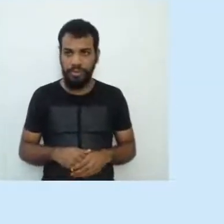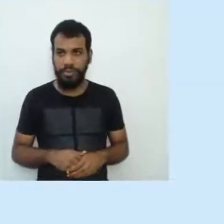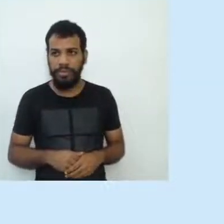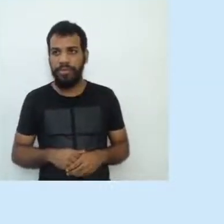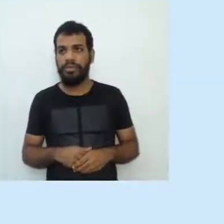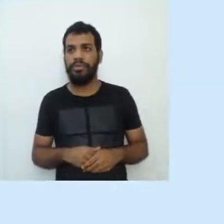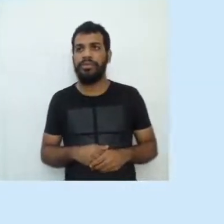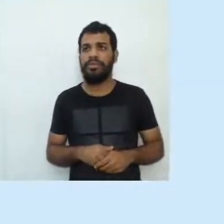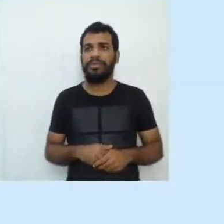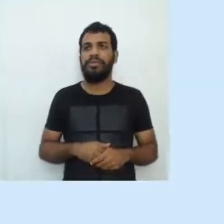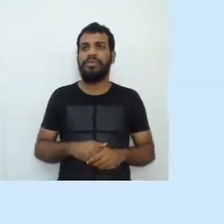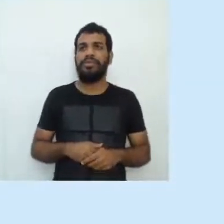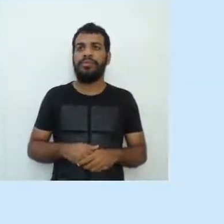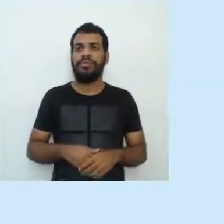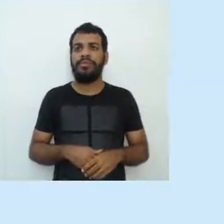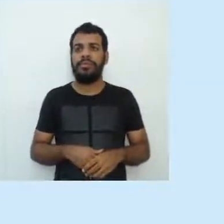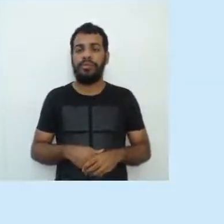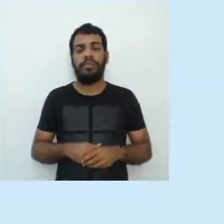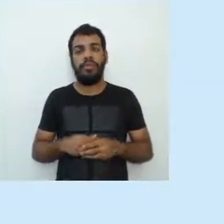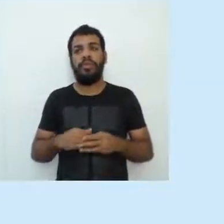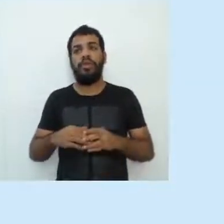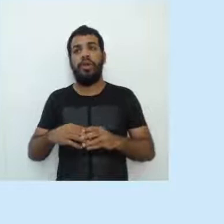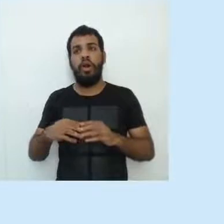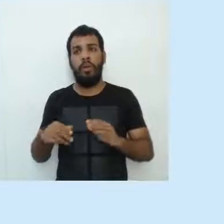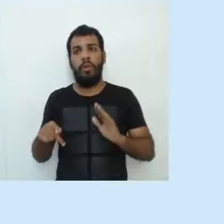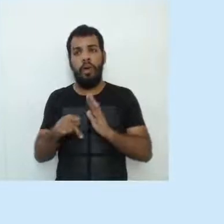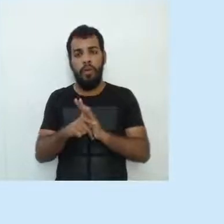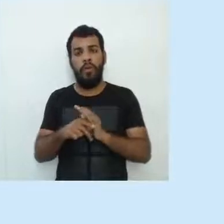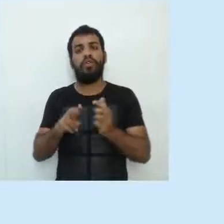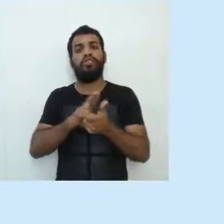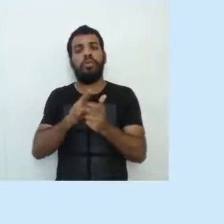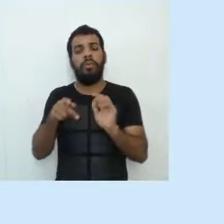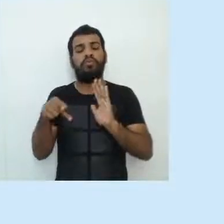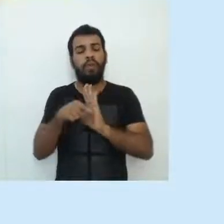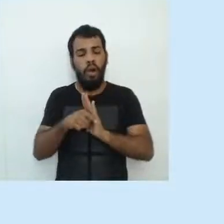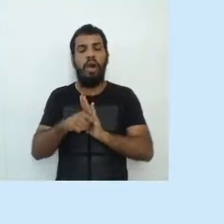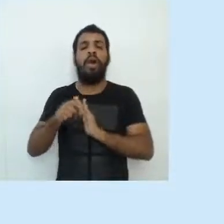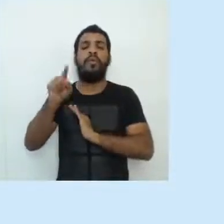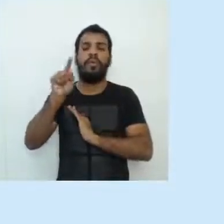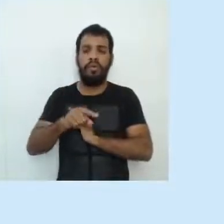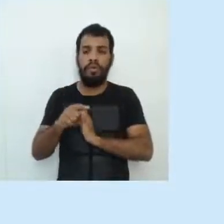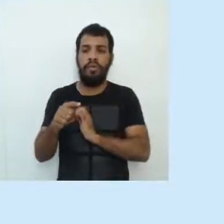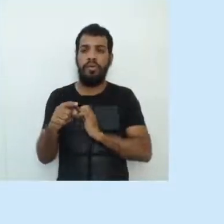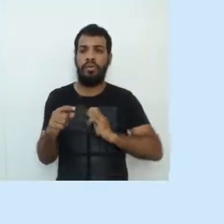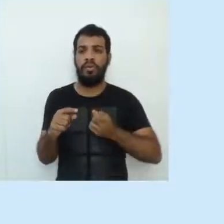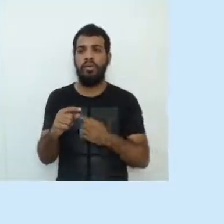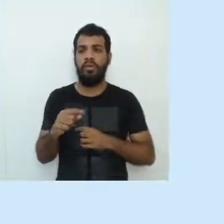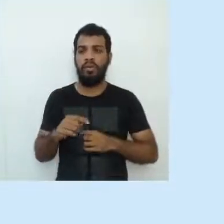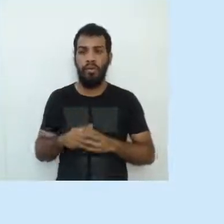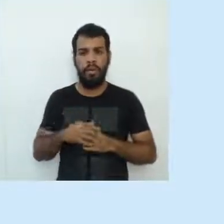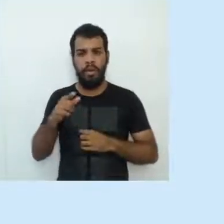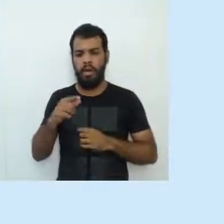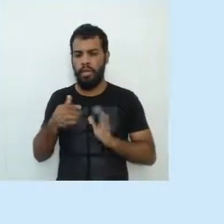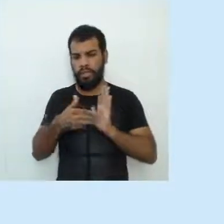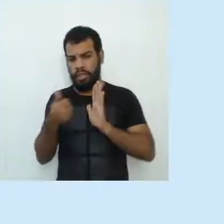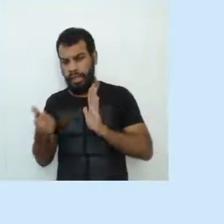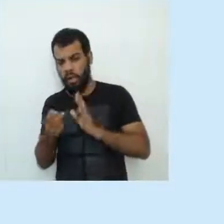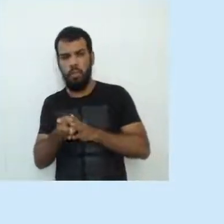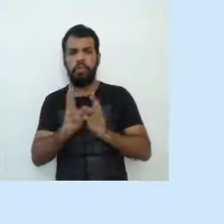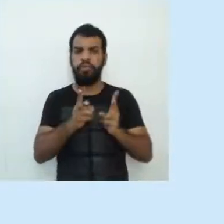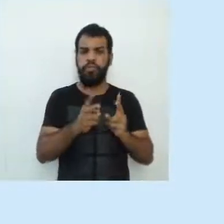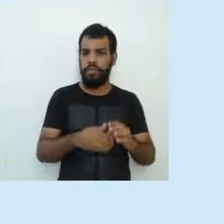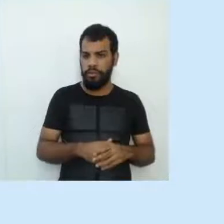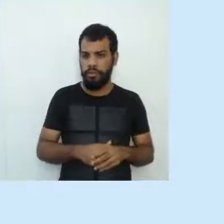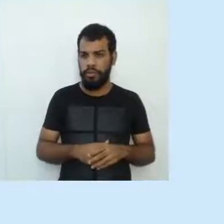se aquele nome é próprio, aquele substantivo é próprio, para que eu mantenha ou retire totalmente o trema,